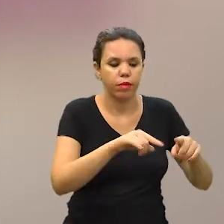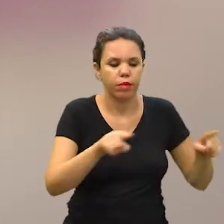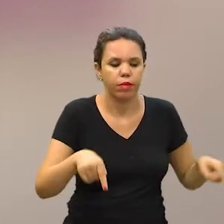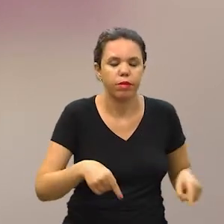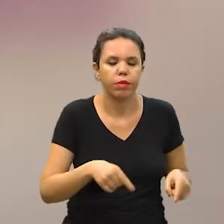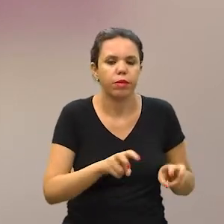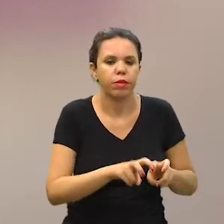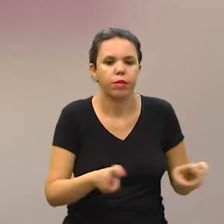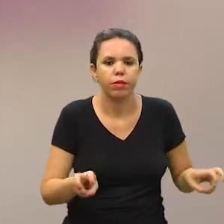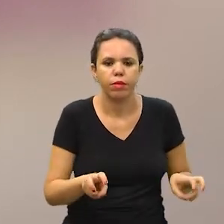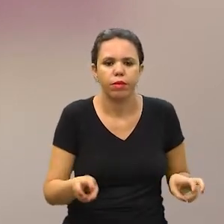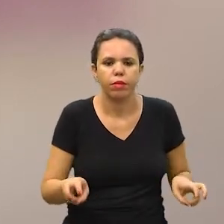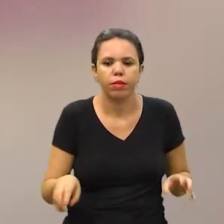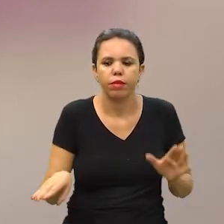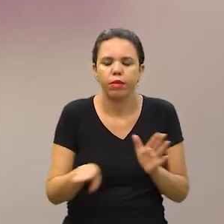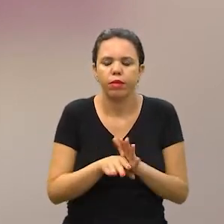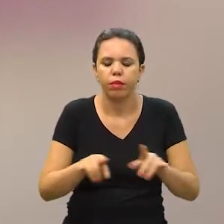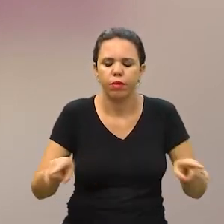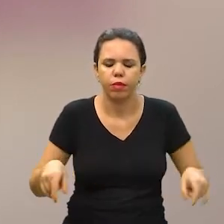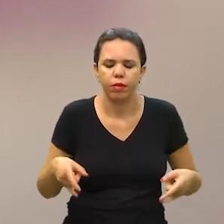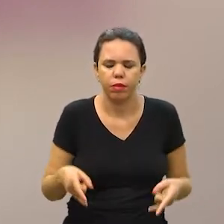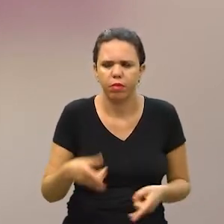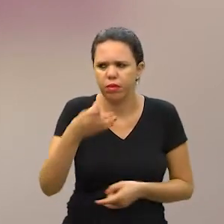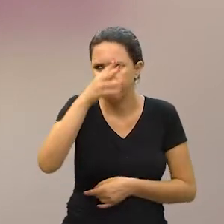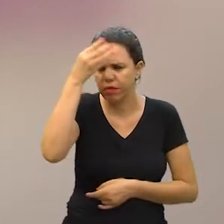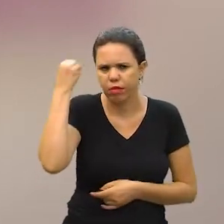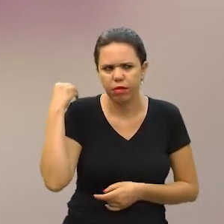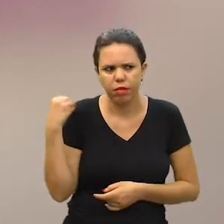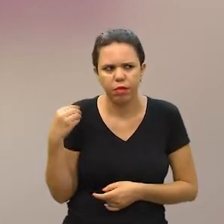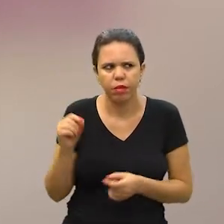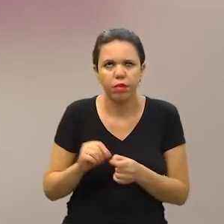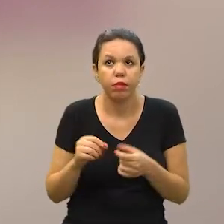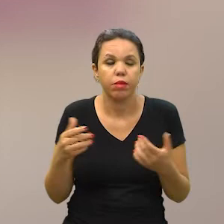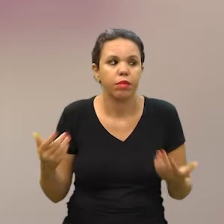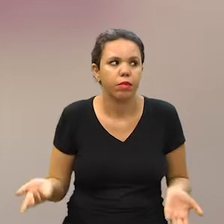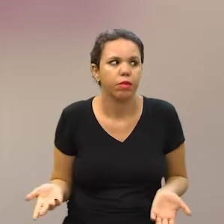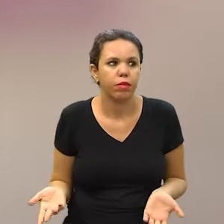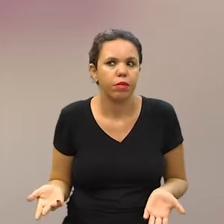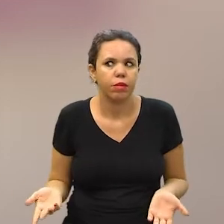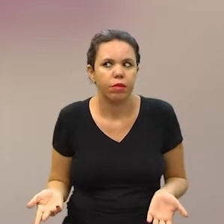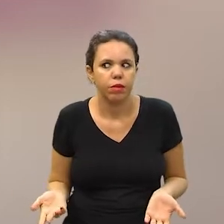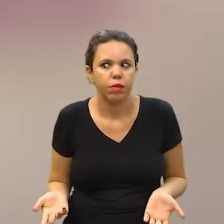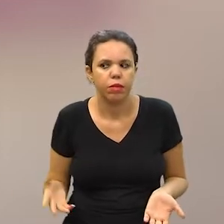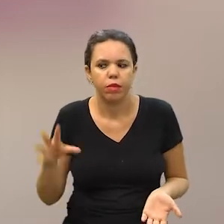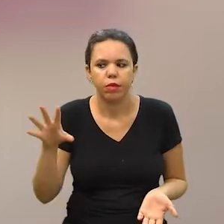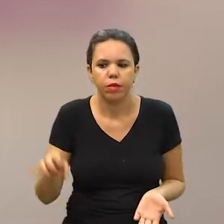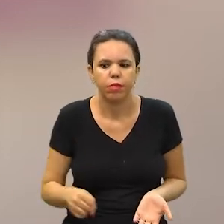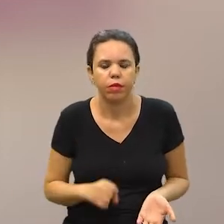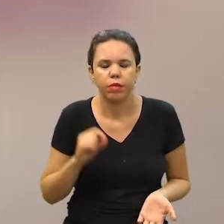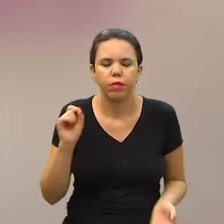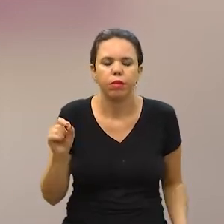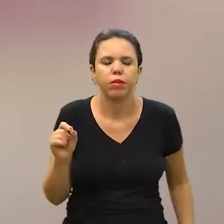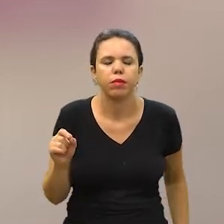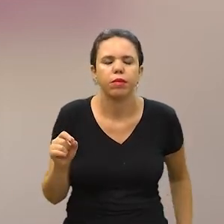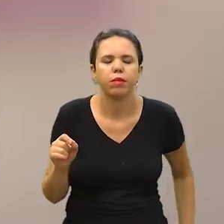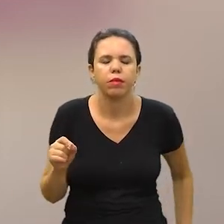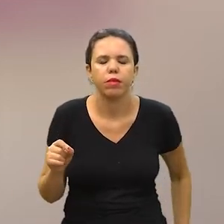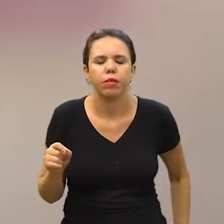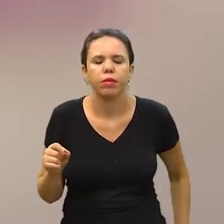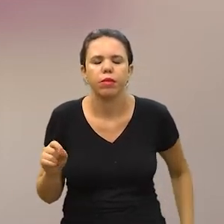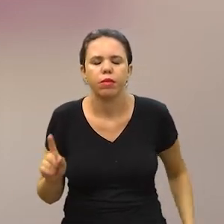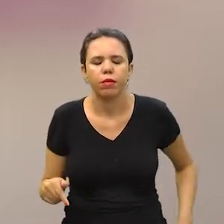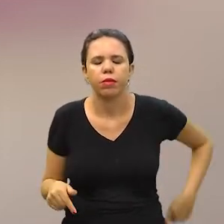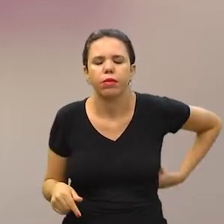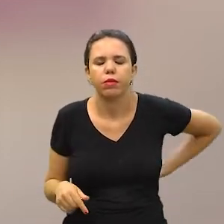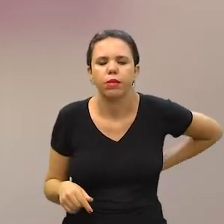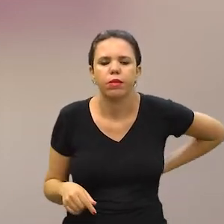para a sala. Pronto, ele chegou no quarto, ele já não sabe mais o que era para fazer, o que era para ele pegar, sabe? Então,